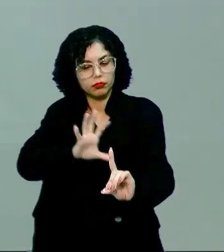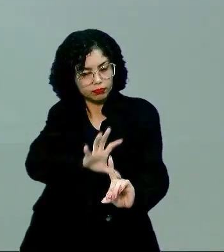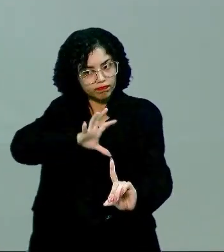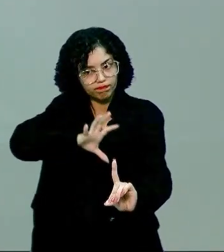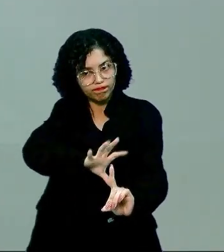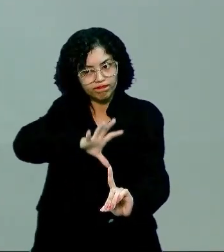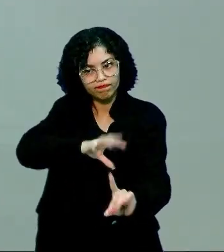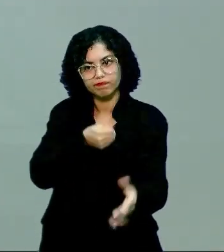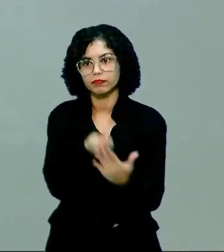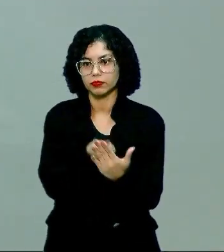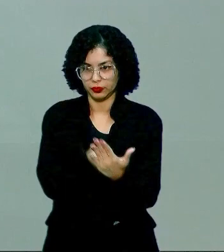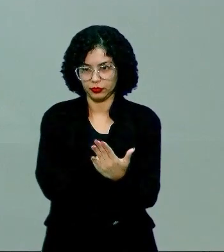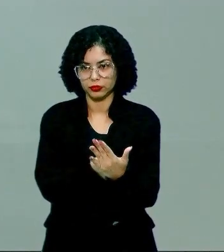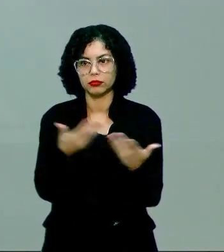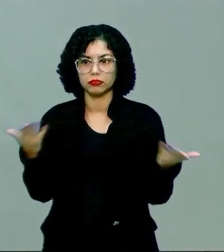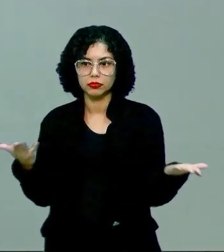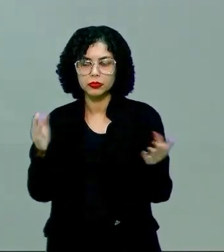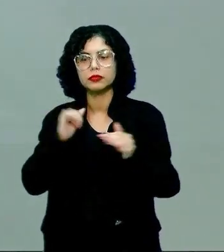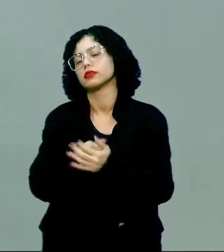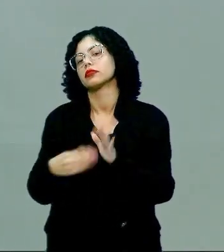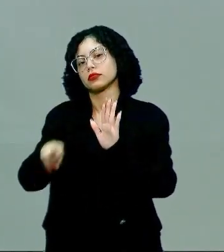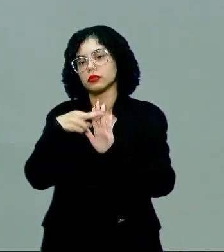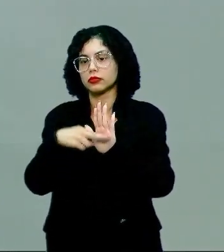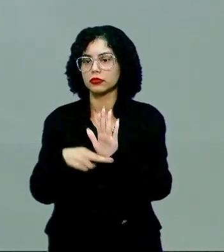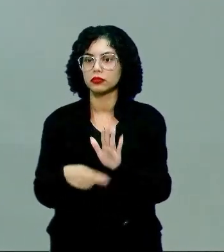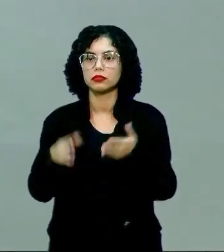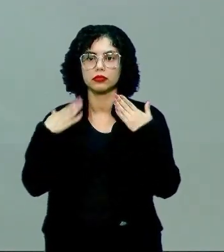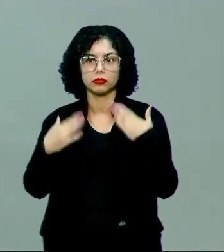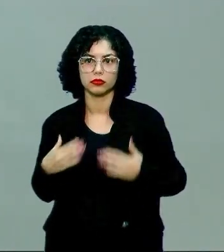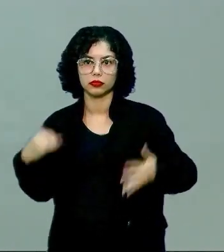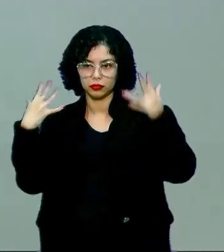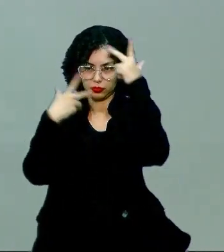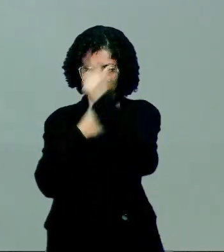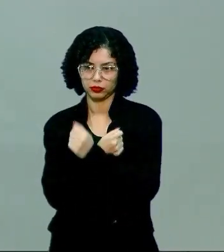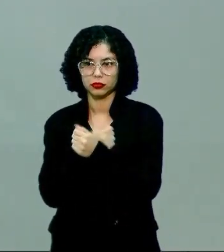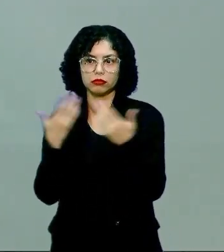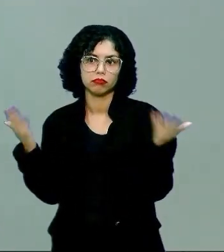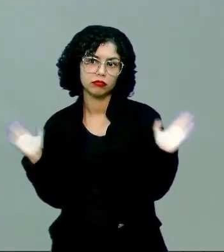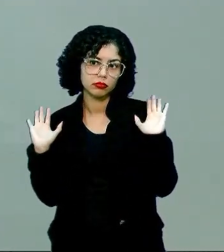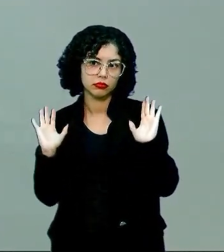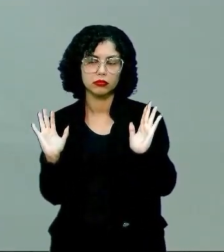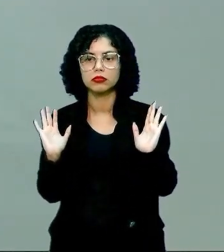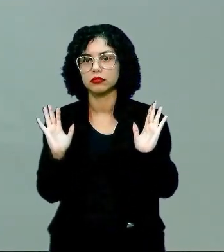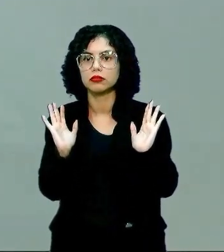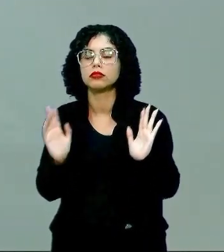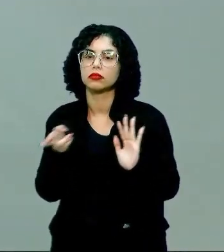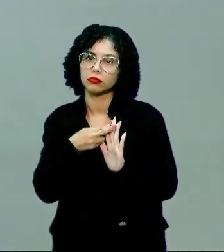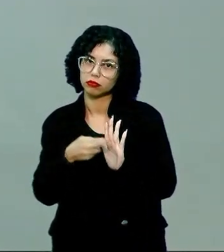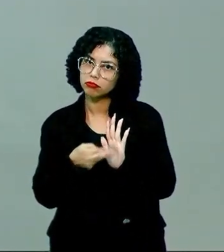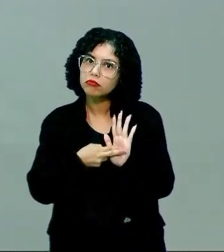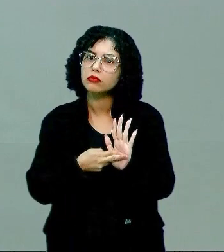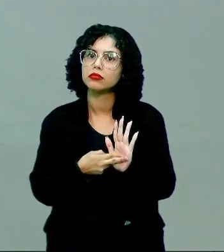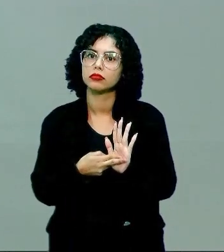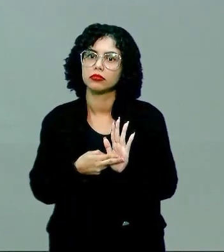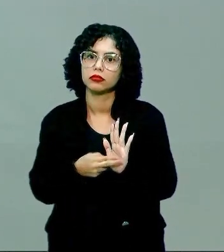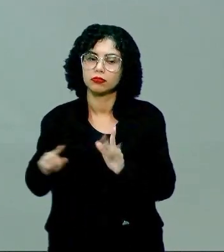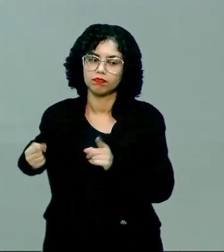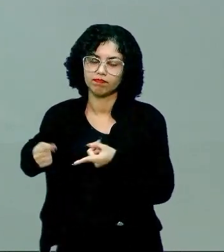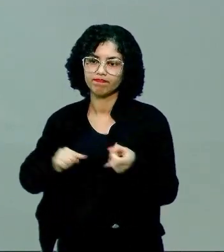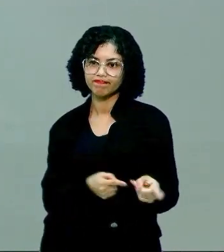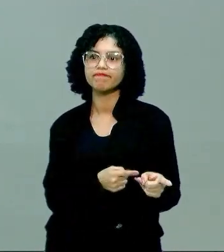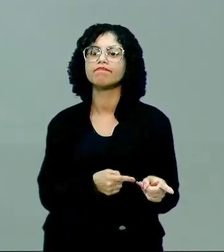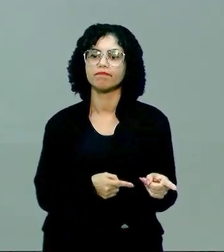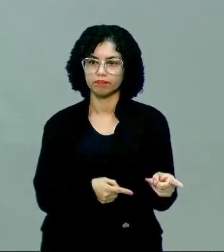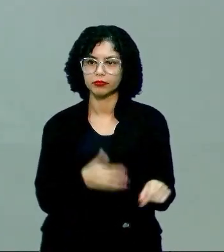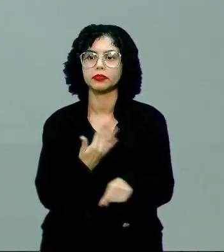uma obrigação e esse padrão de beleza que é pré-estabelecido ele realmente ele nos induz